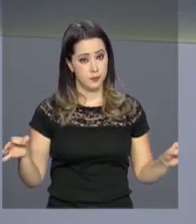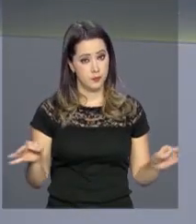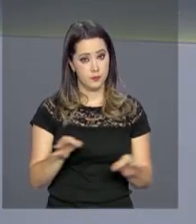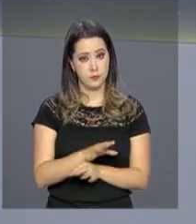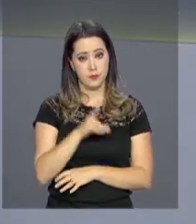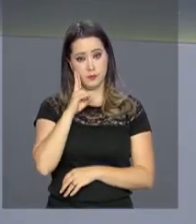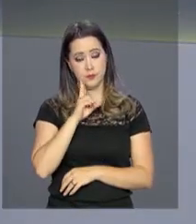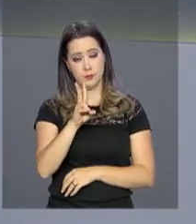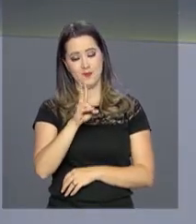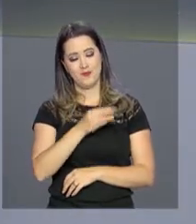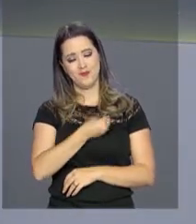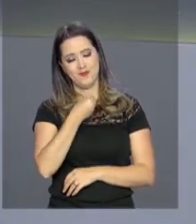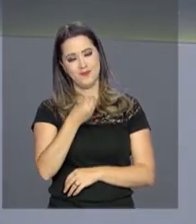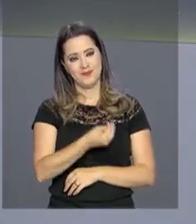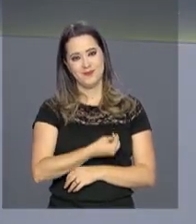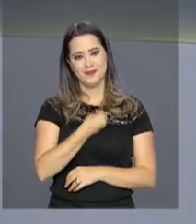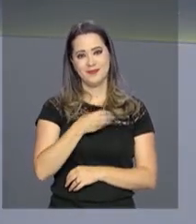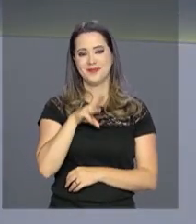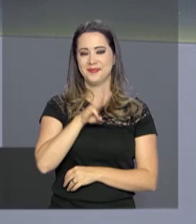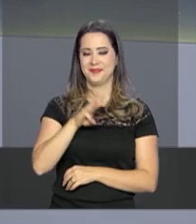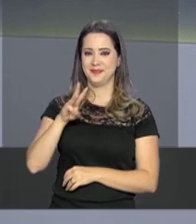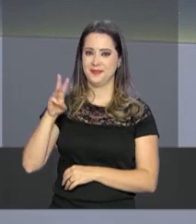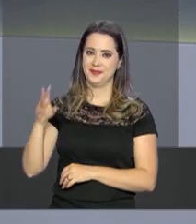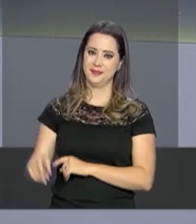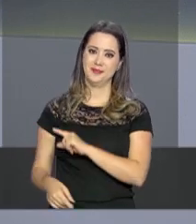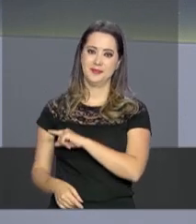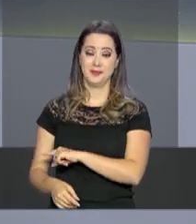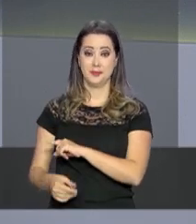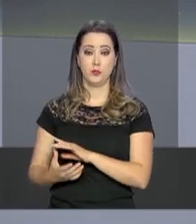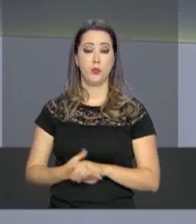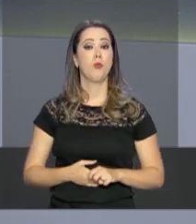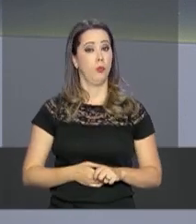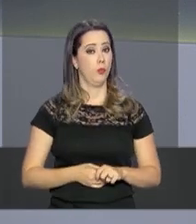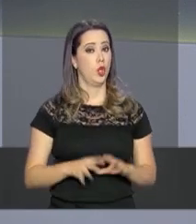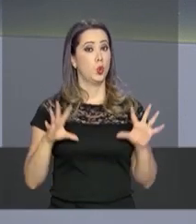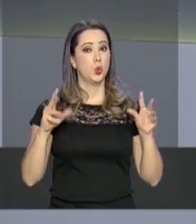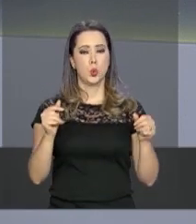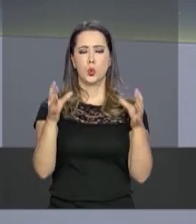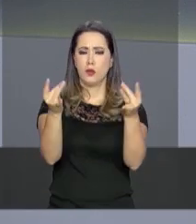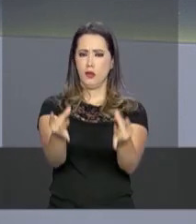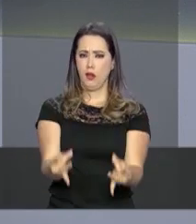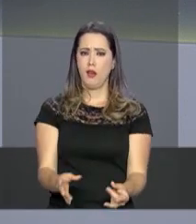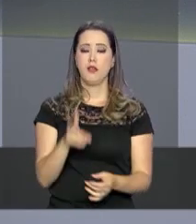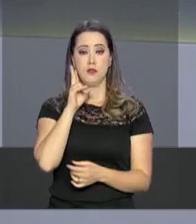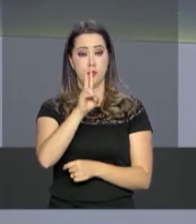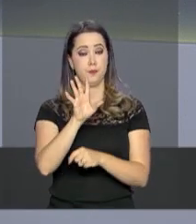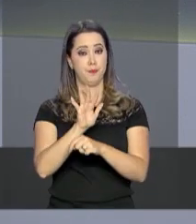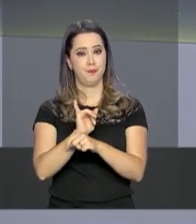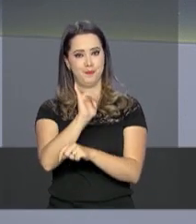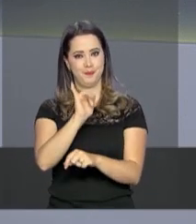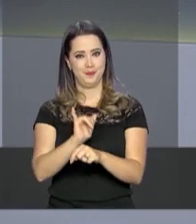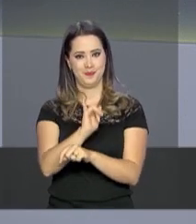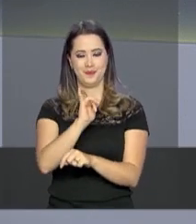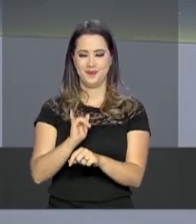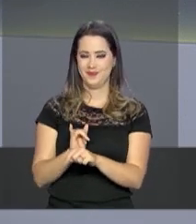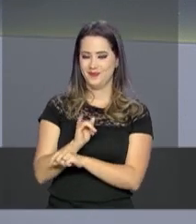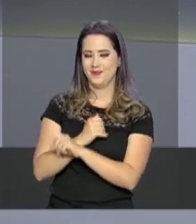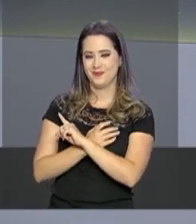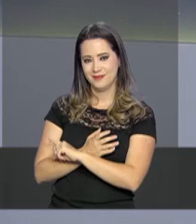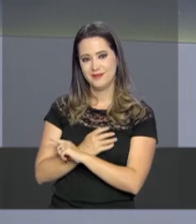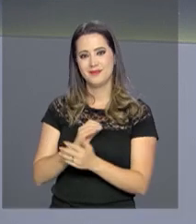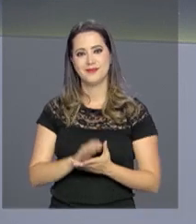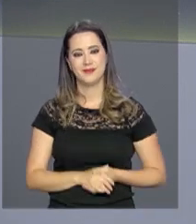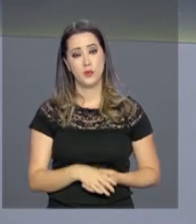Você acompanha a programação ao vivo pelo site da NBR na internet. E todas as reportagens estão disponíveis em nosso canal no